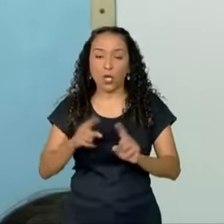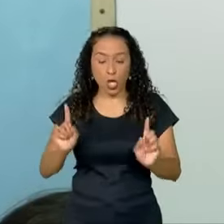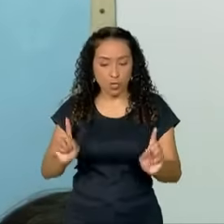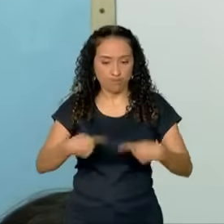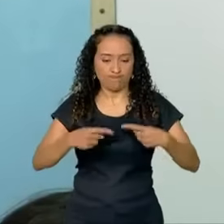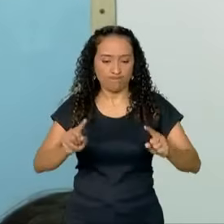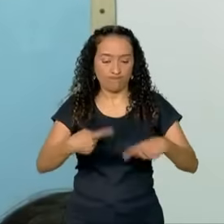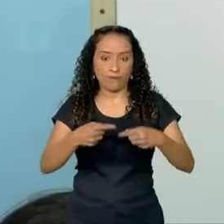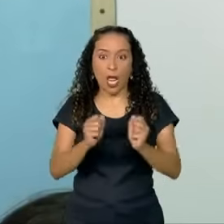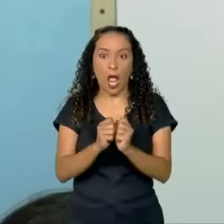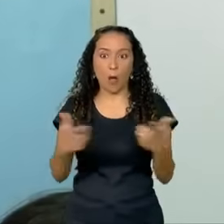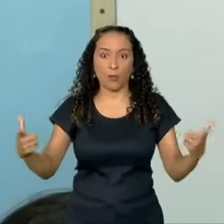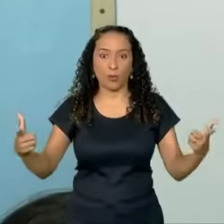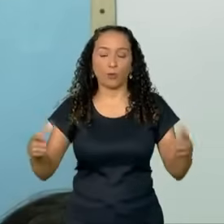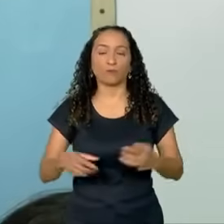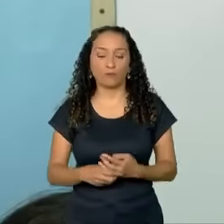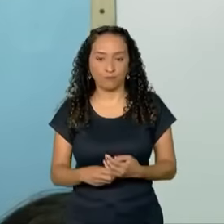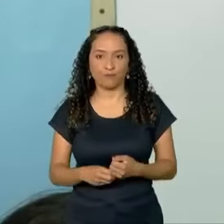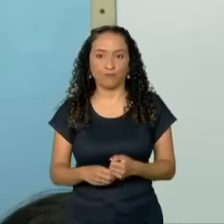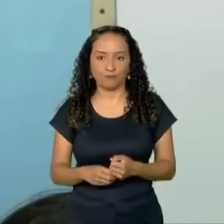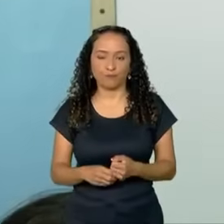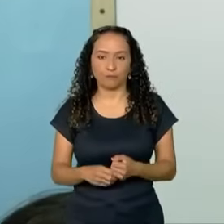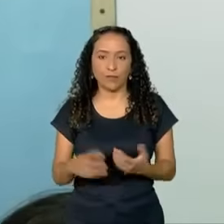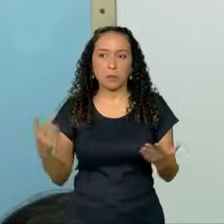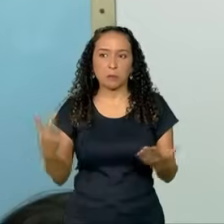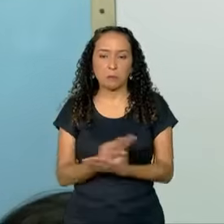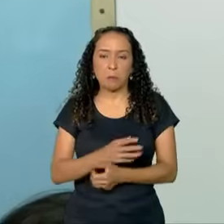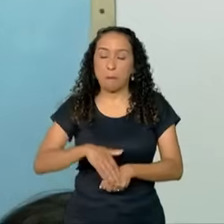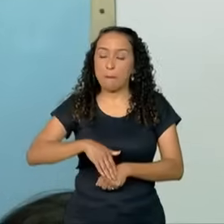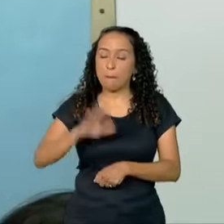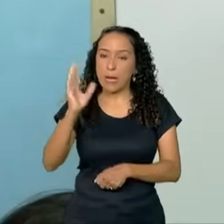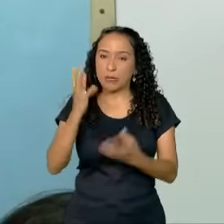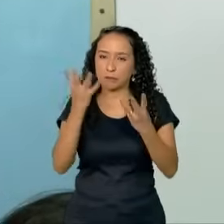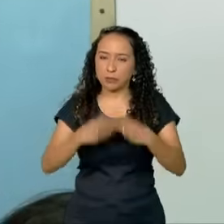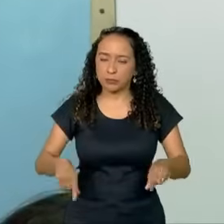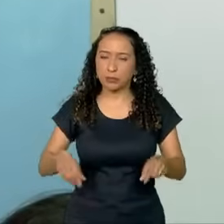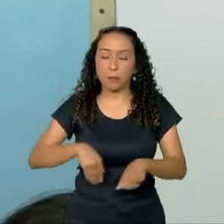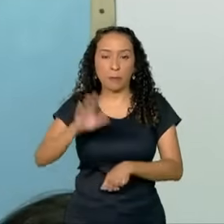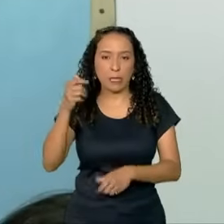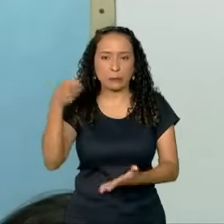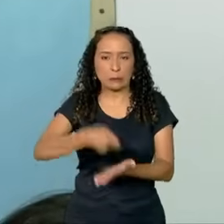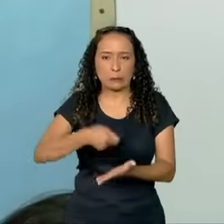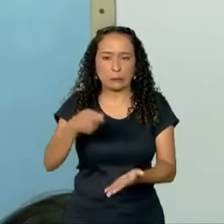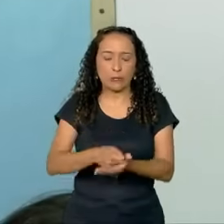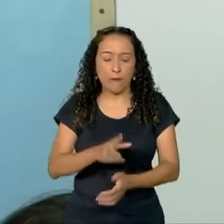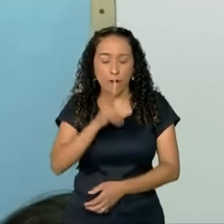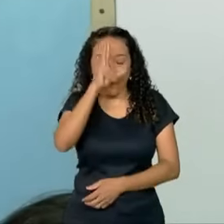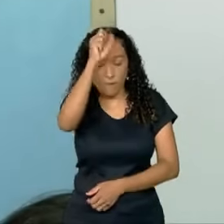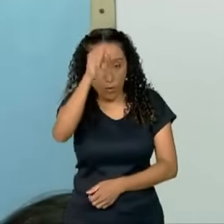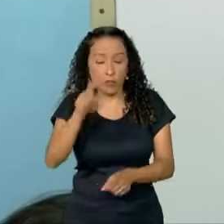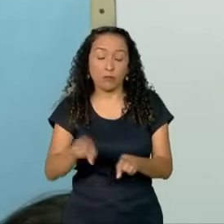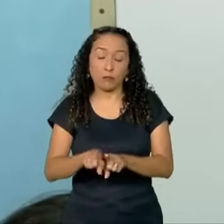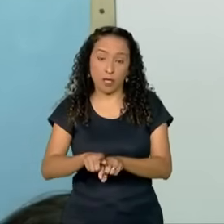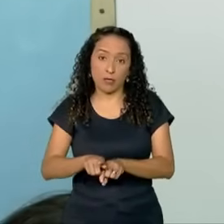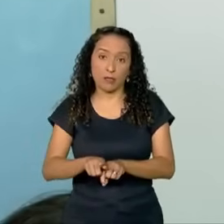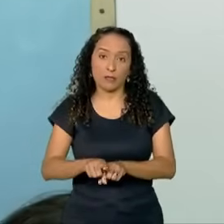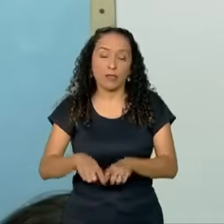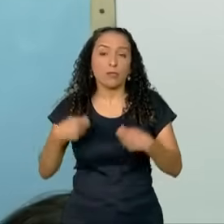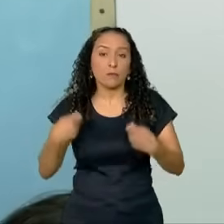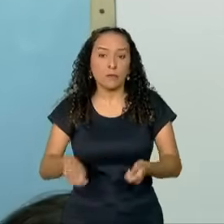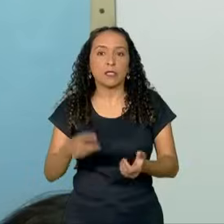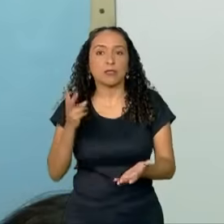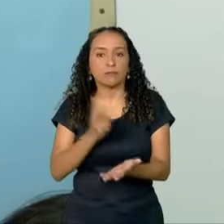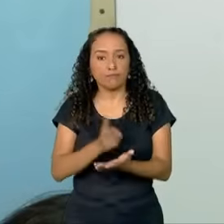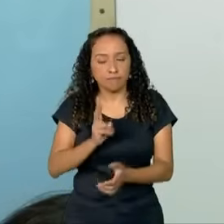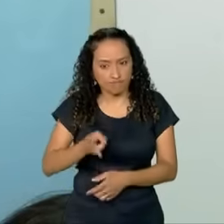desafios aumentaram, os eventos estão mais frequentes e mais intensos, e aí nós temos que ter também uma